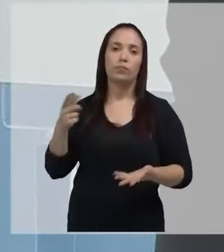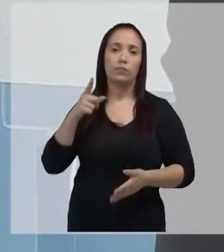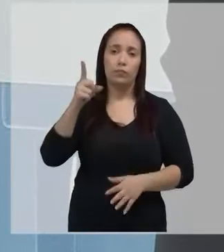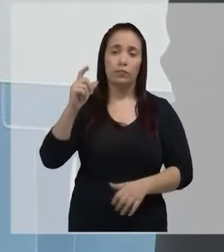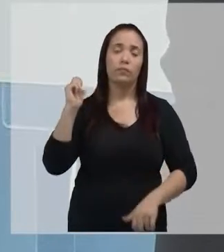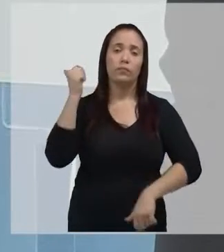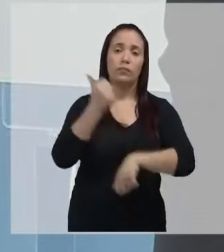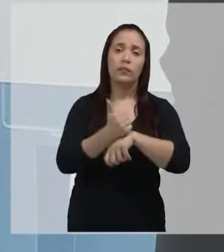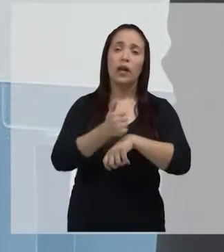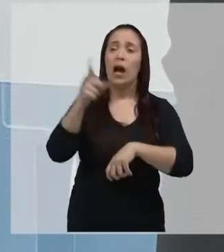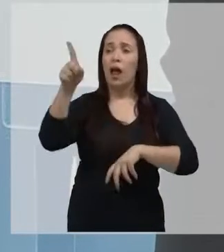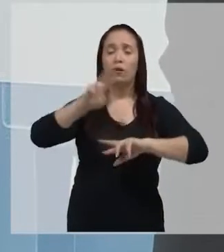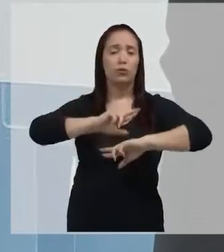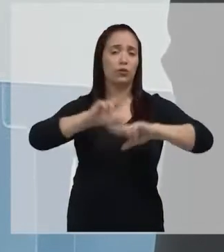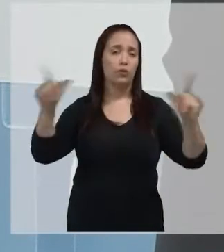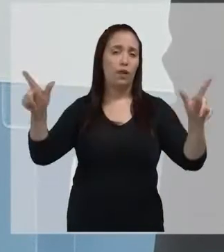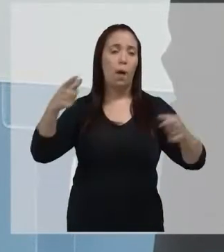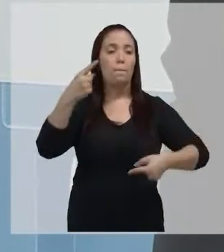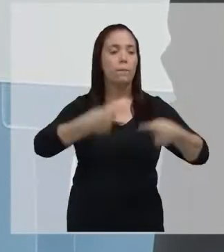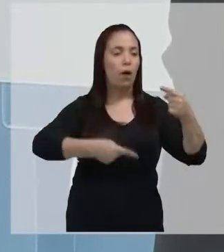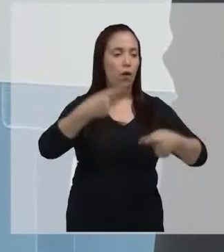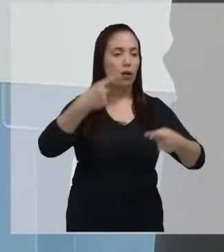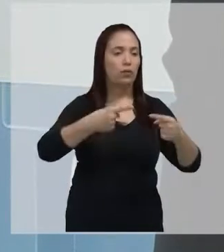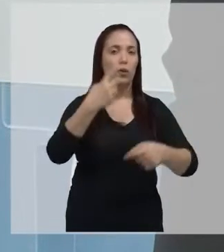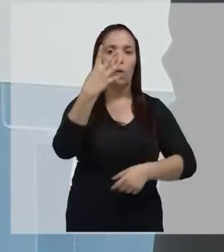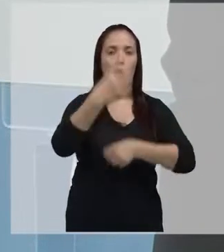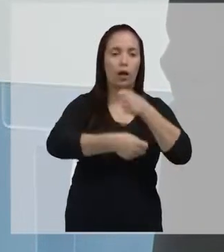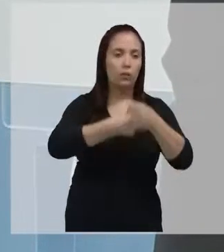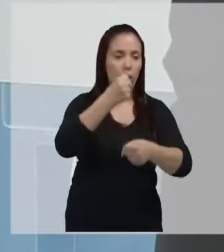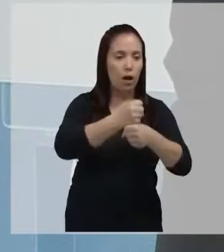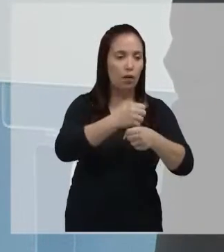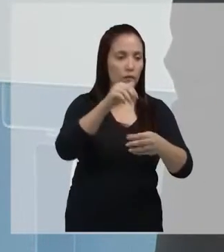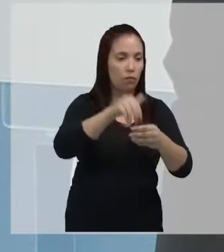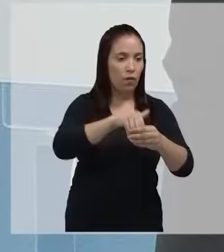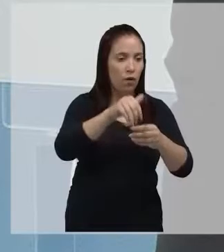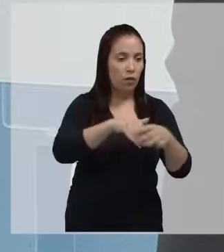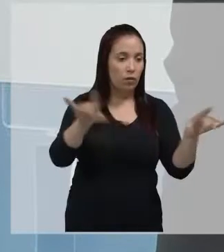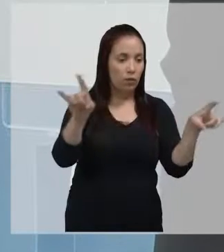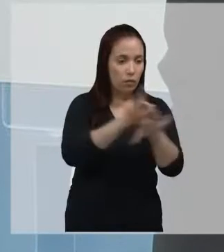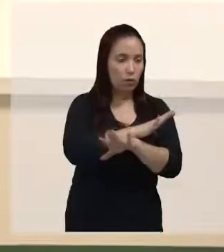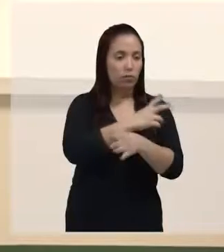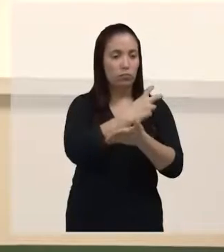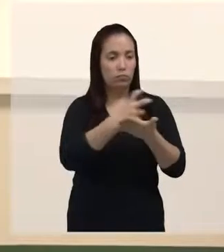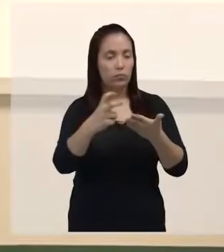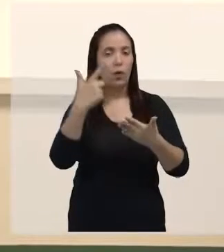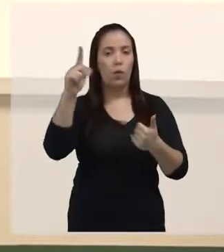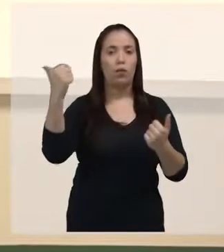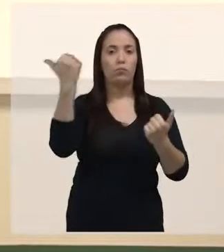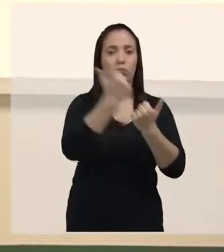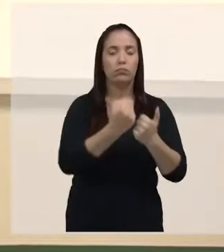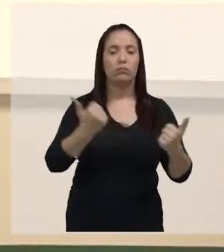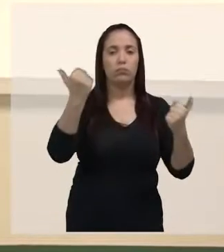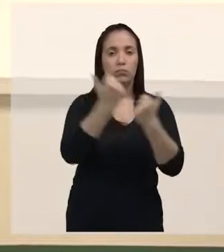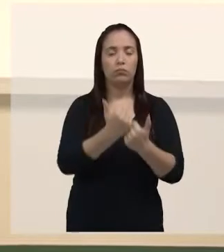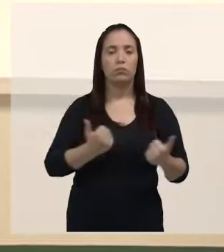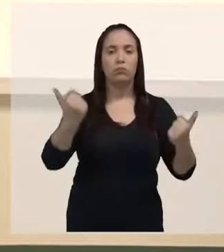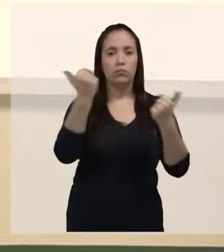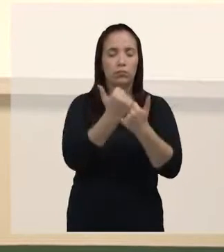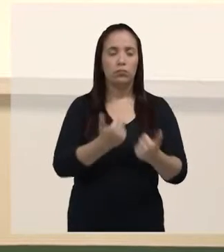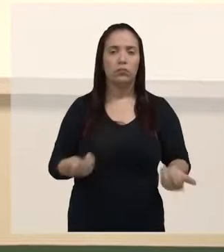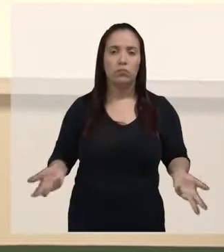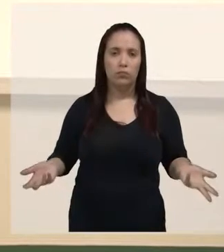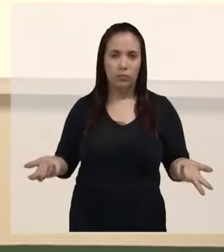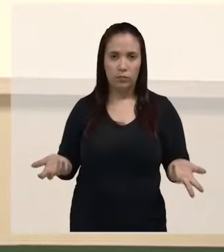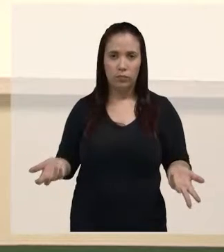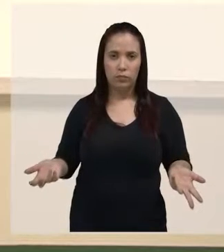diferente do político, que está lá, passa 4 anos, sai. Aí eles não vão potencializar político e poderá ter mandato ou não ter